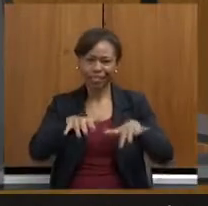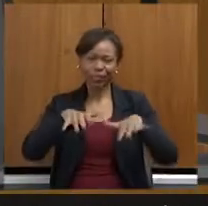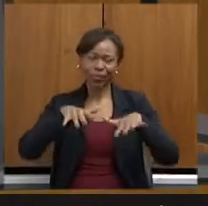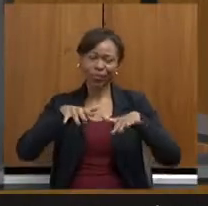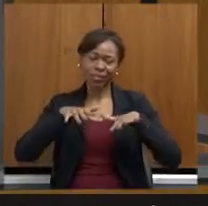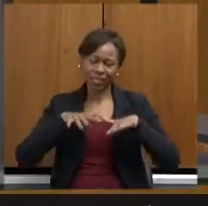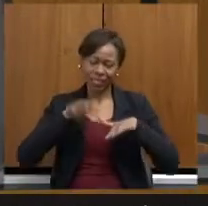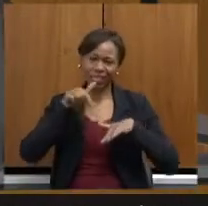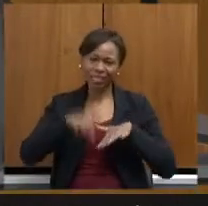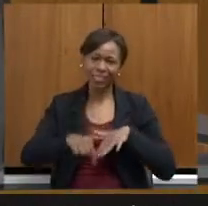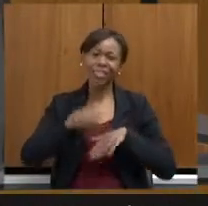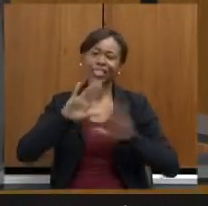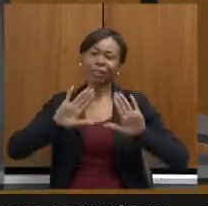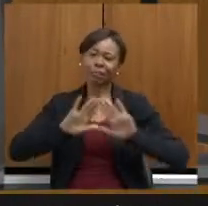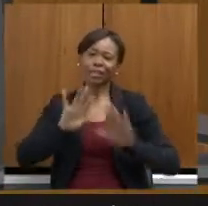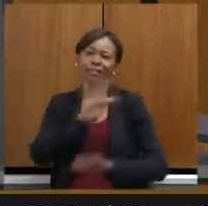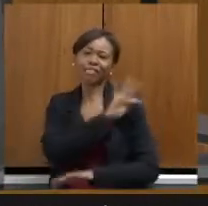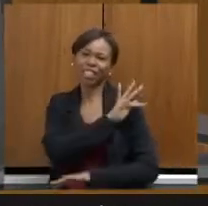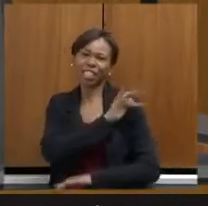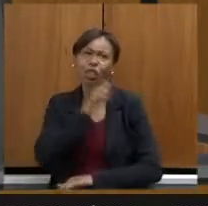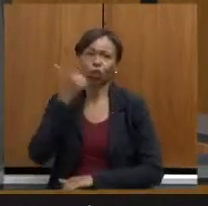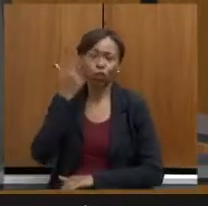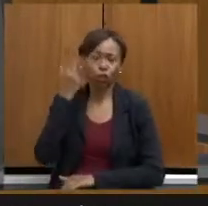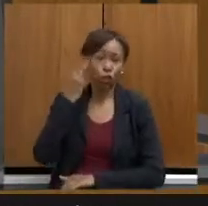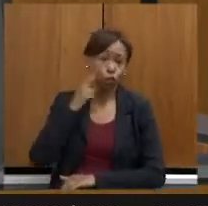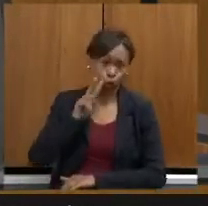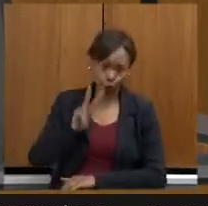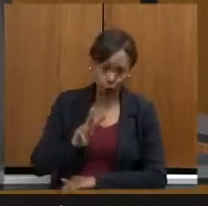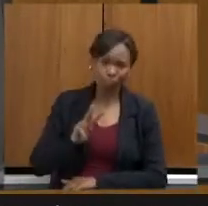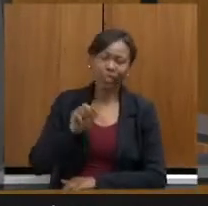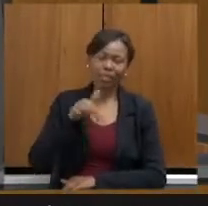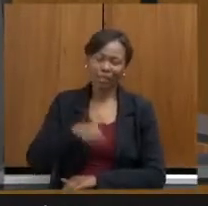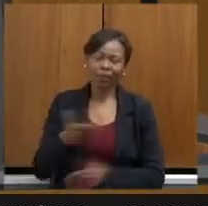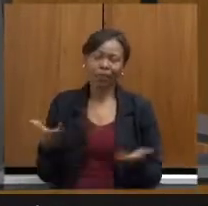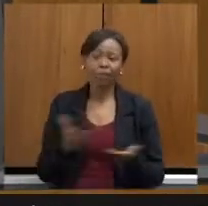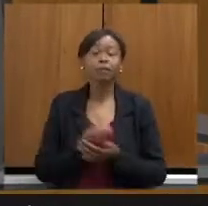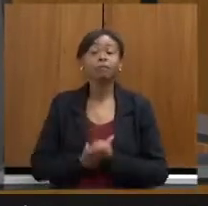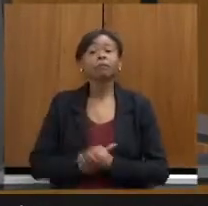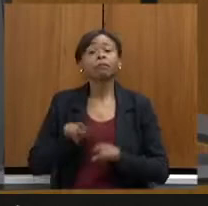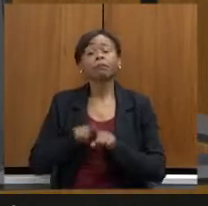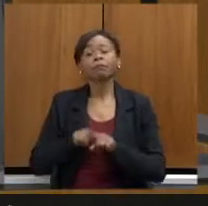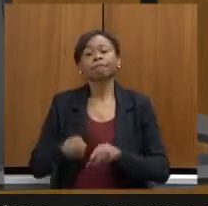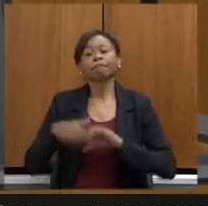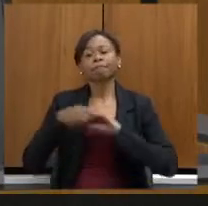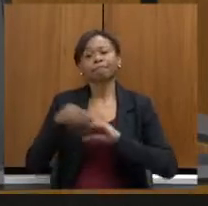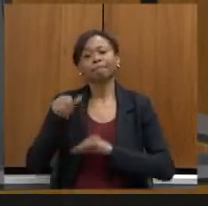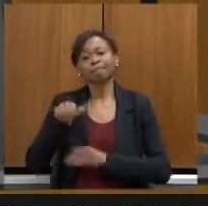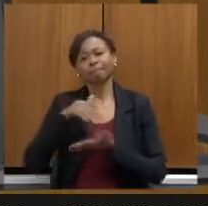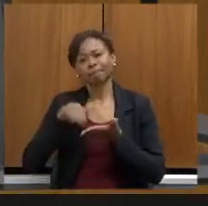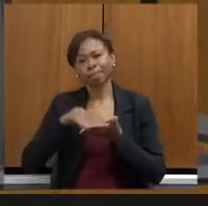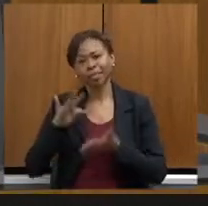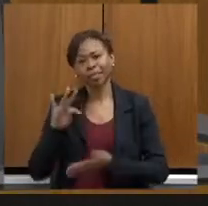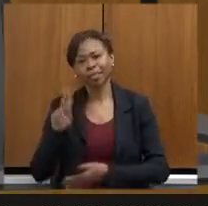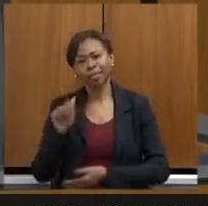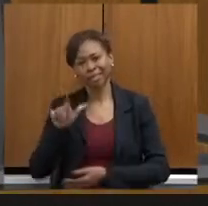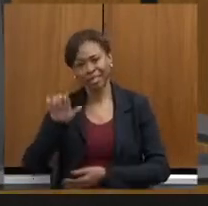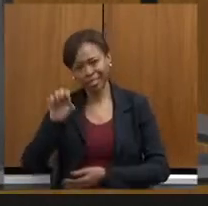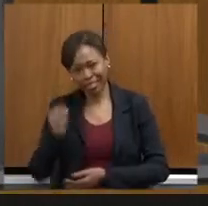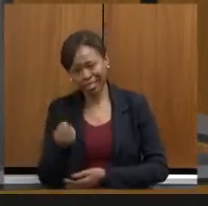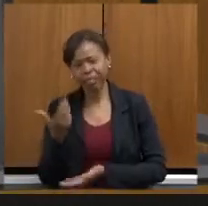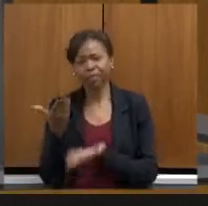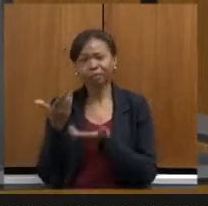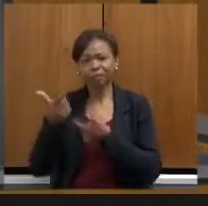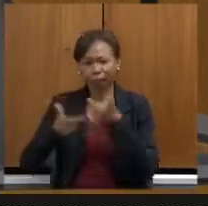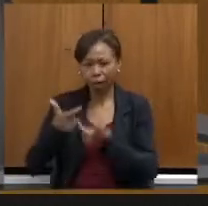fiscaliza né segundo dia terceiro Assembleia fiscaliza complementar o secretário Tallis parabenizá-lo pelo trabalho e